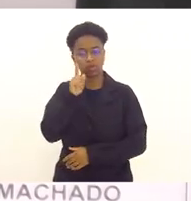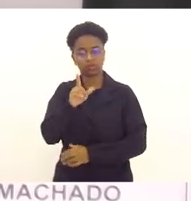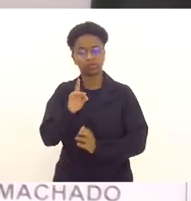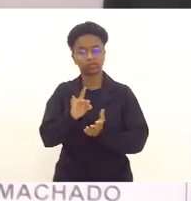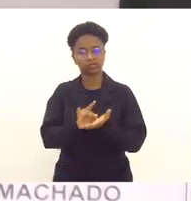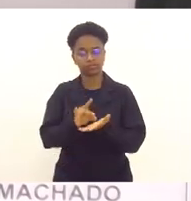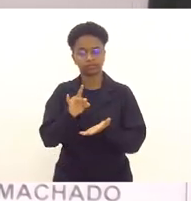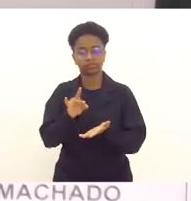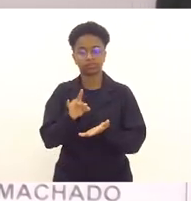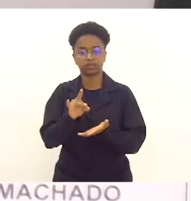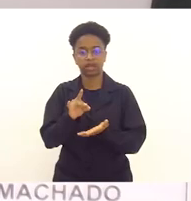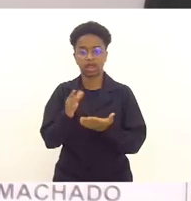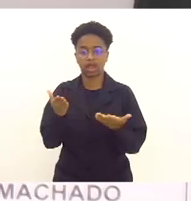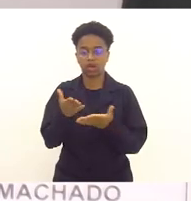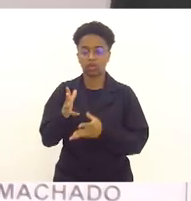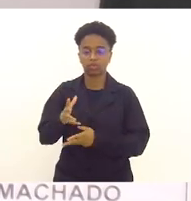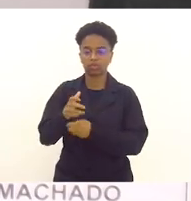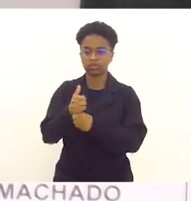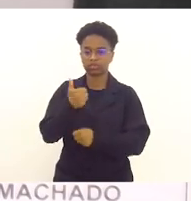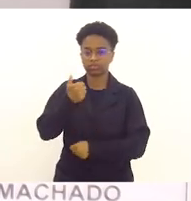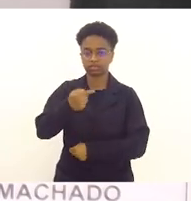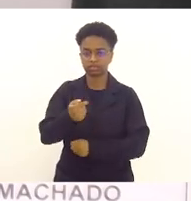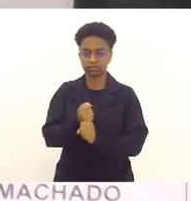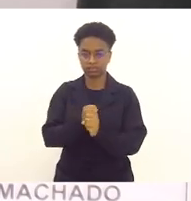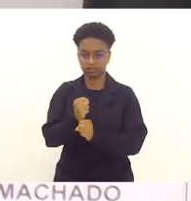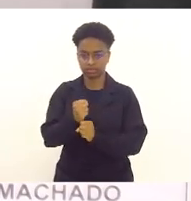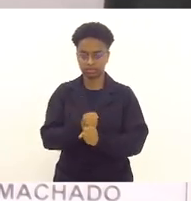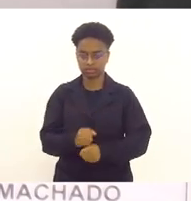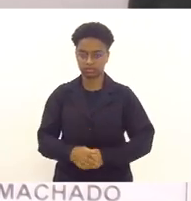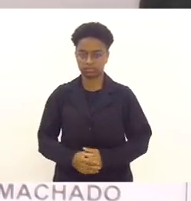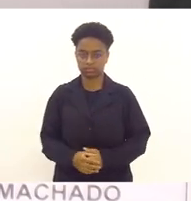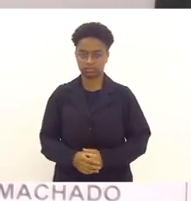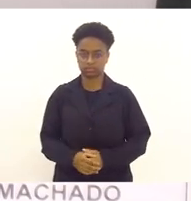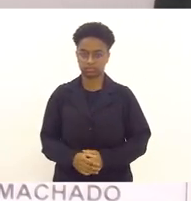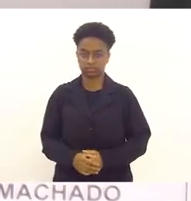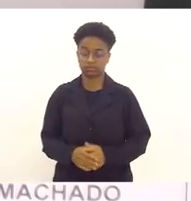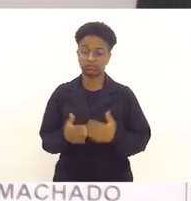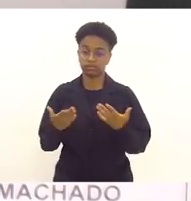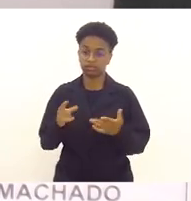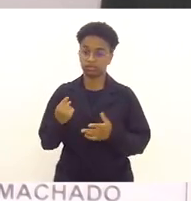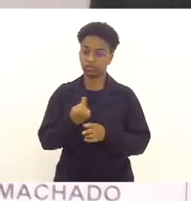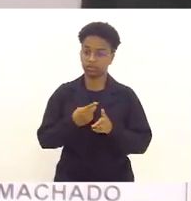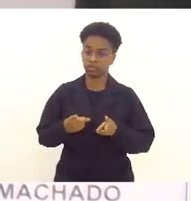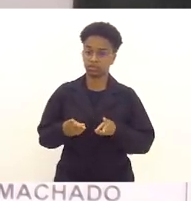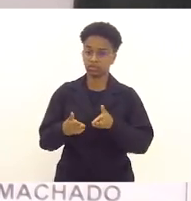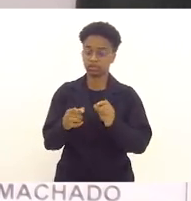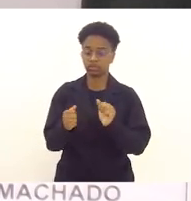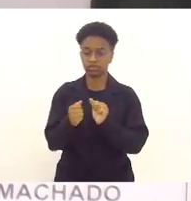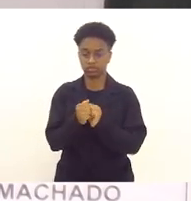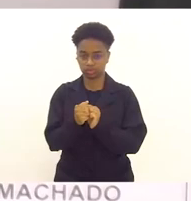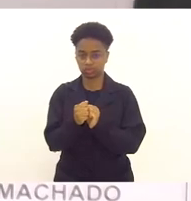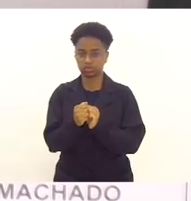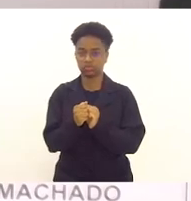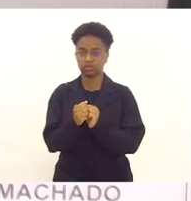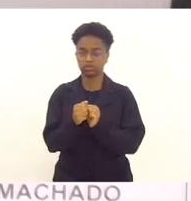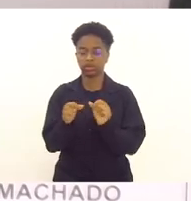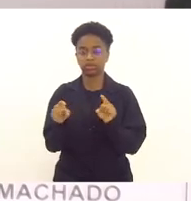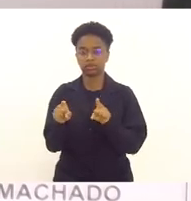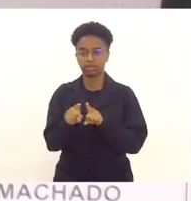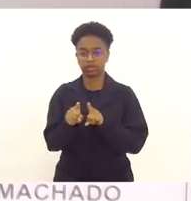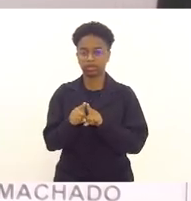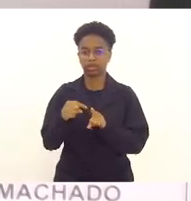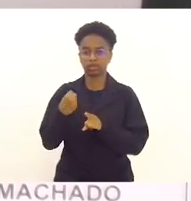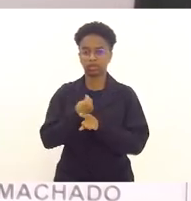faz completando 17 anos de existência Então vamos juntas quanto em conosco vamos abrir